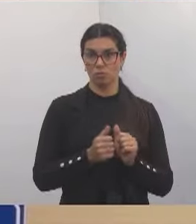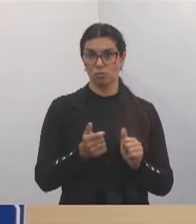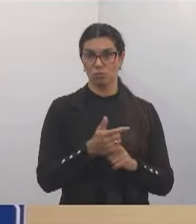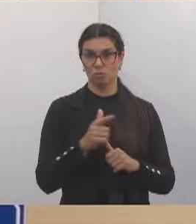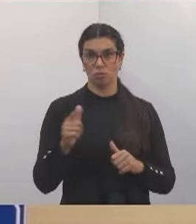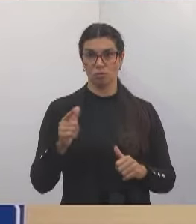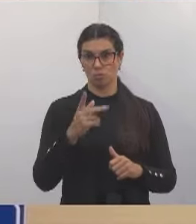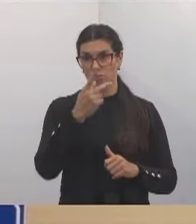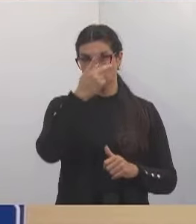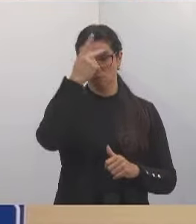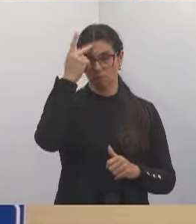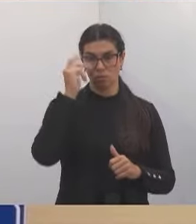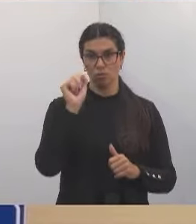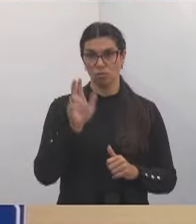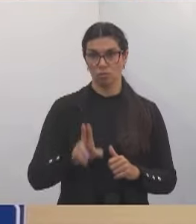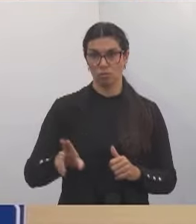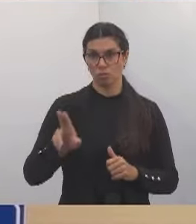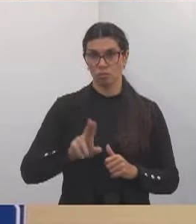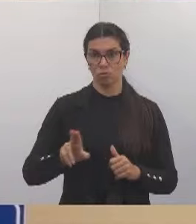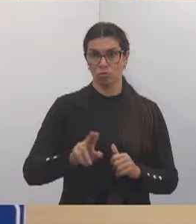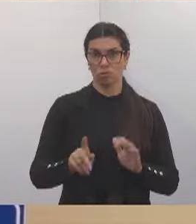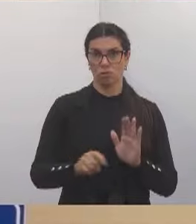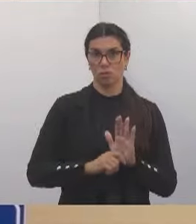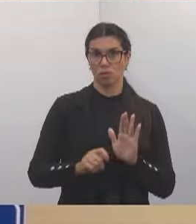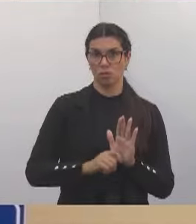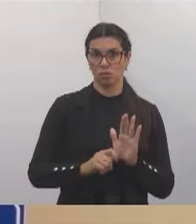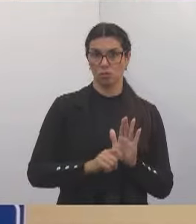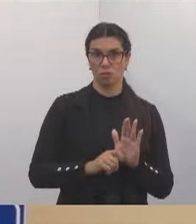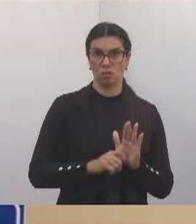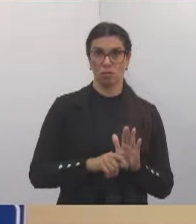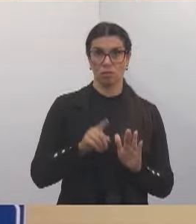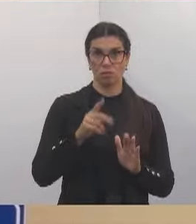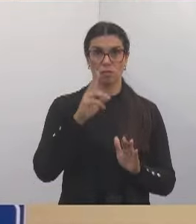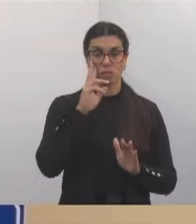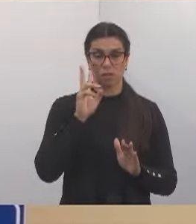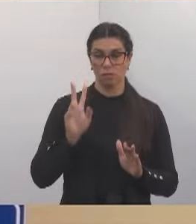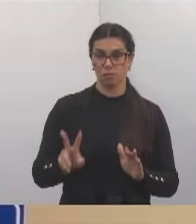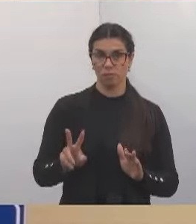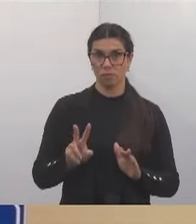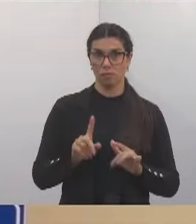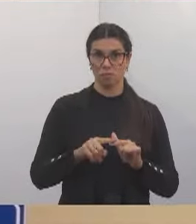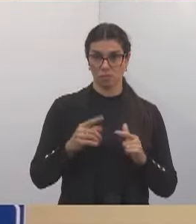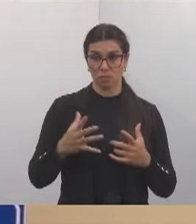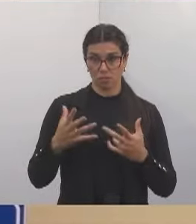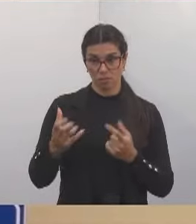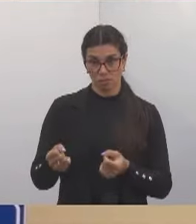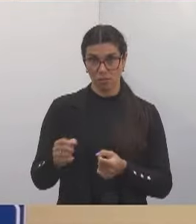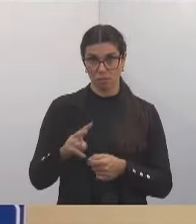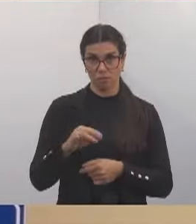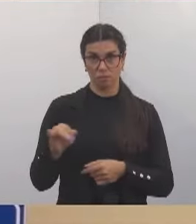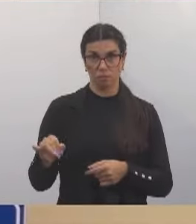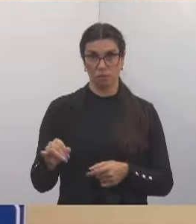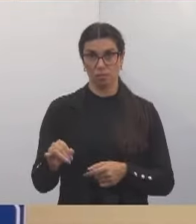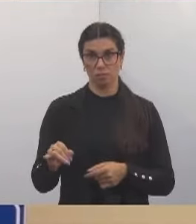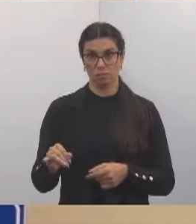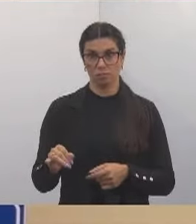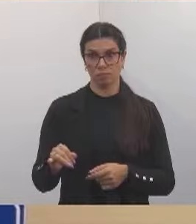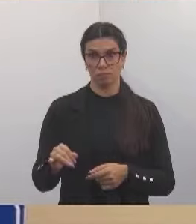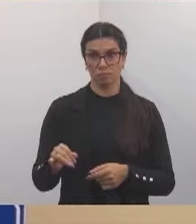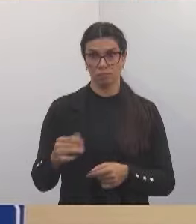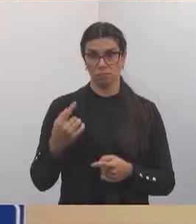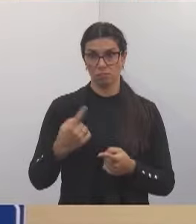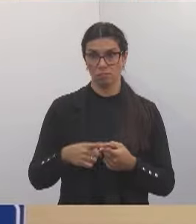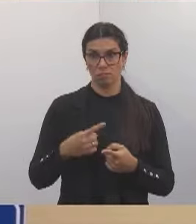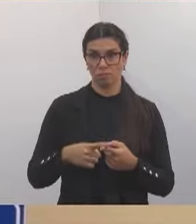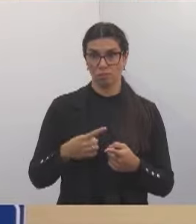cometendo tráfico de drogas, você está vendo aquilo que está errado, você vai ficar conivente com aquela situação,